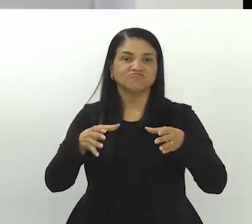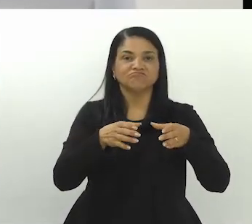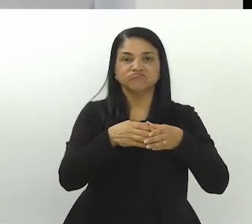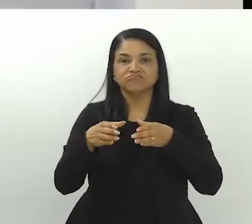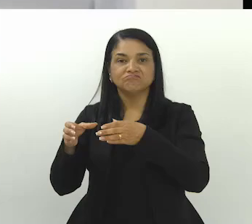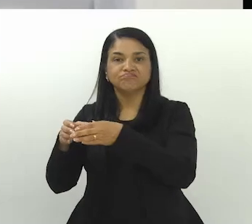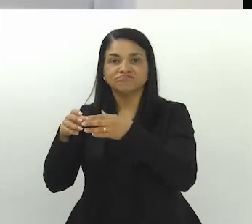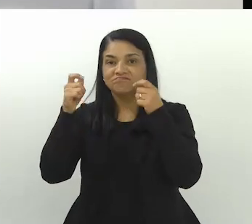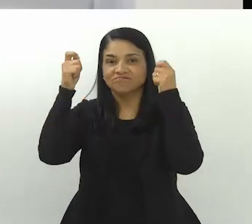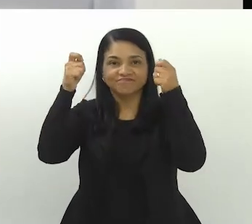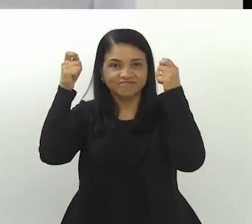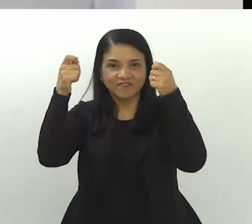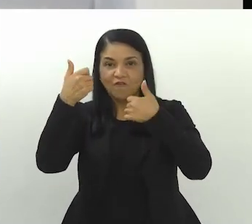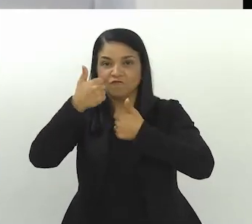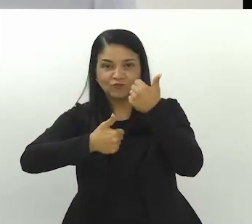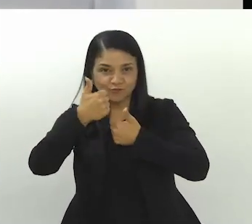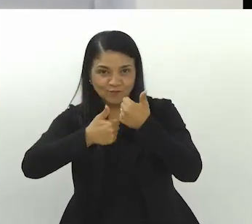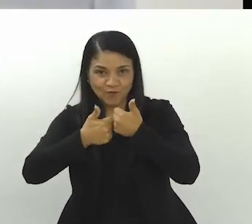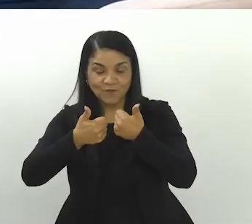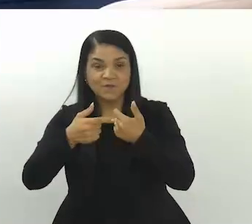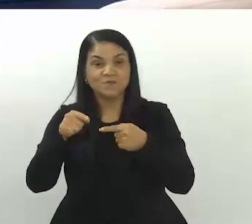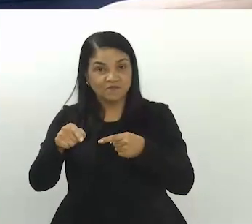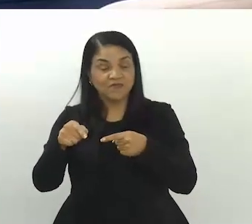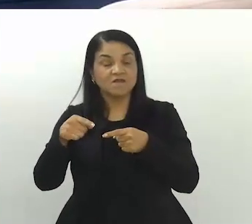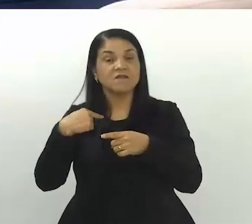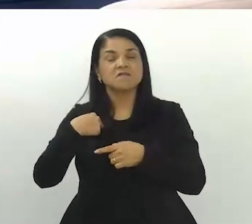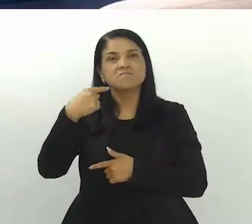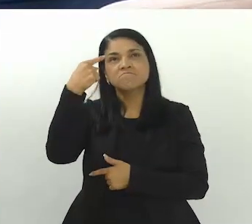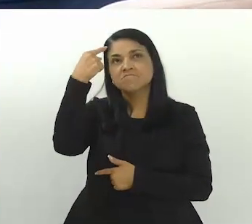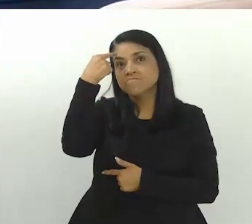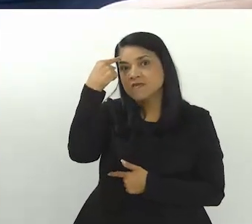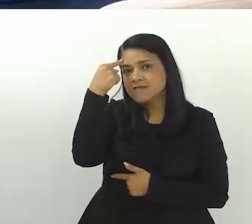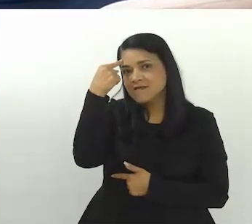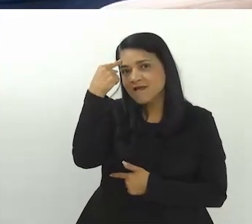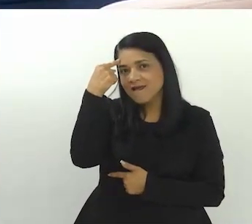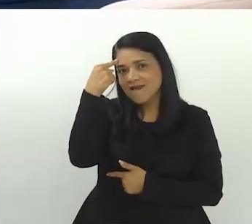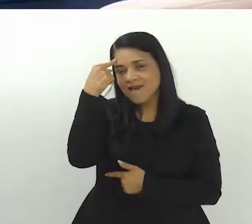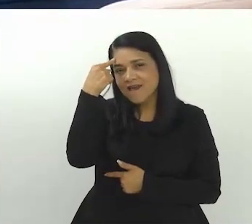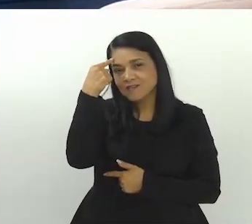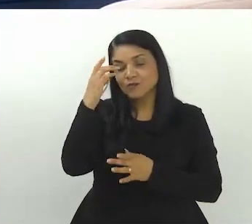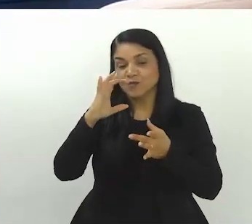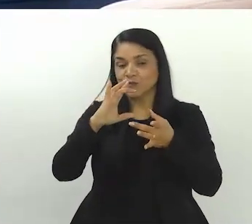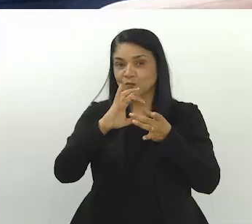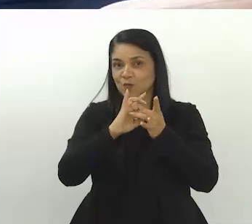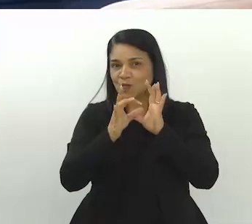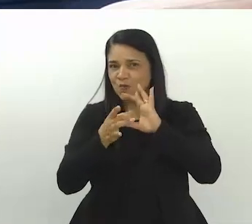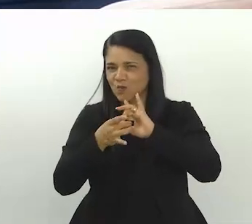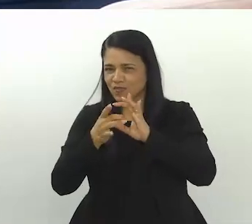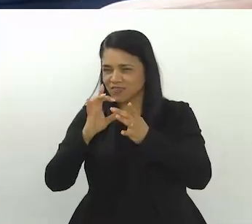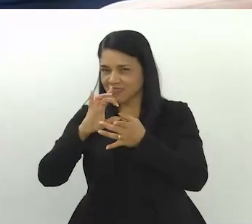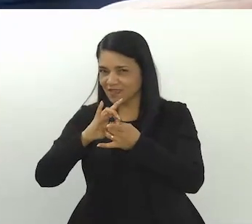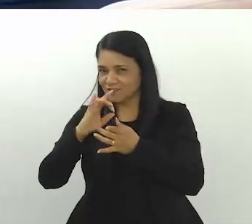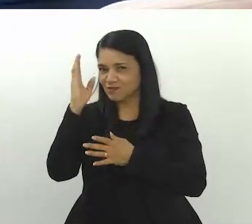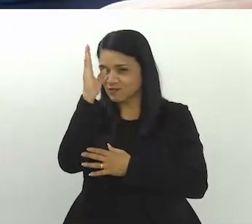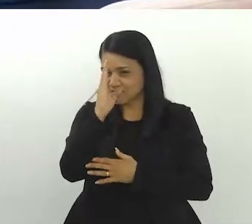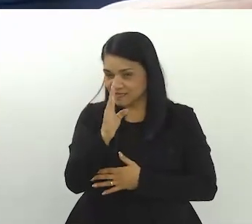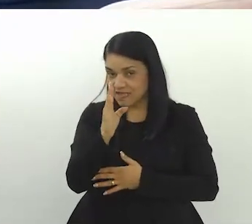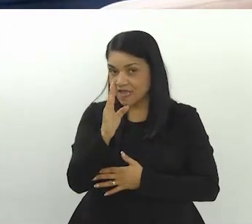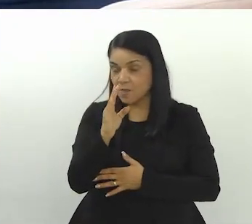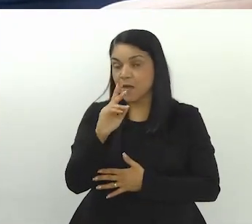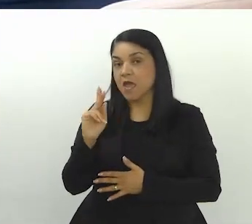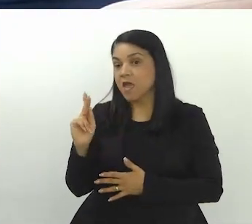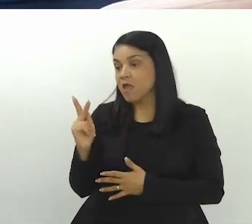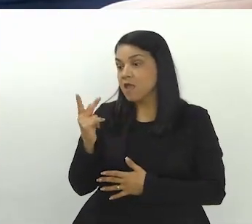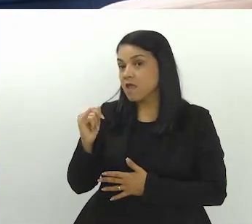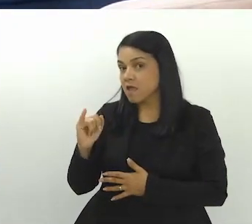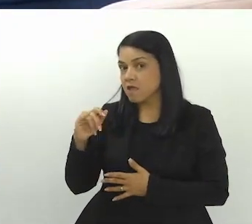Inclusive, isso acho que talvez sirva para pensar, então, também o contexto brasileiro. É claro, isso é uma hipótese